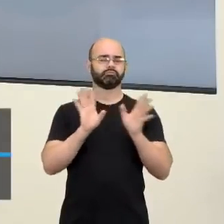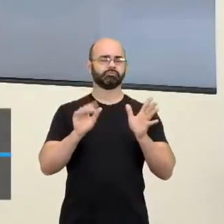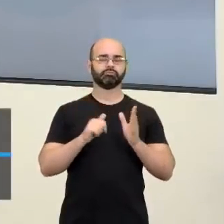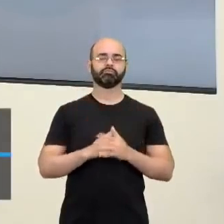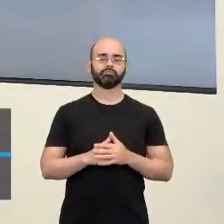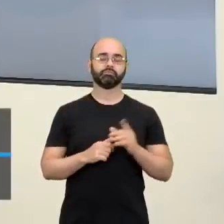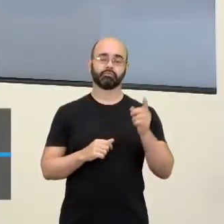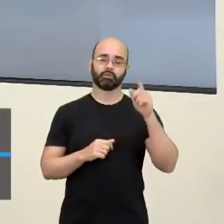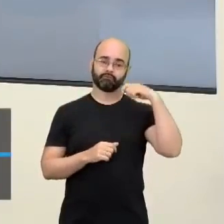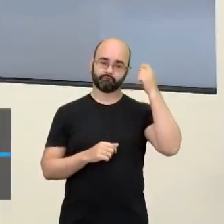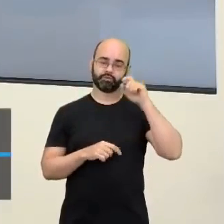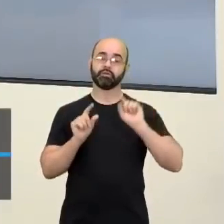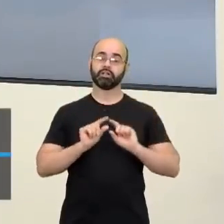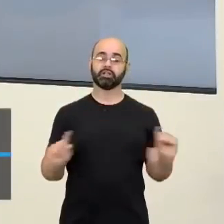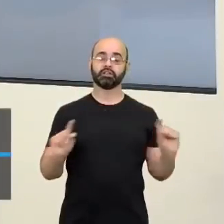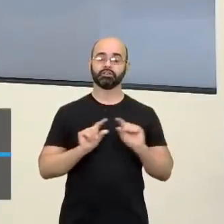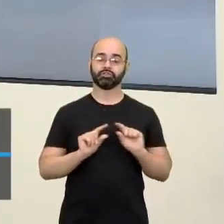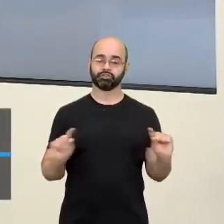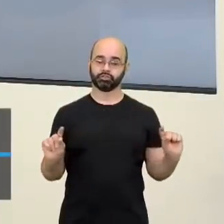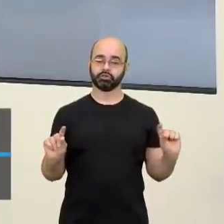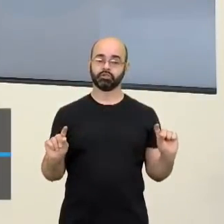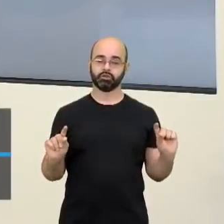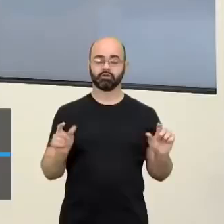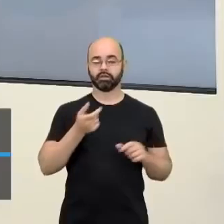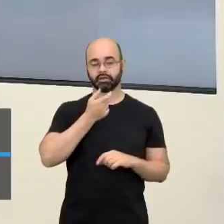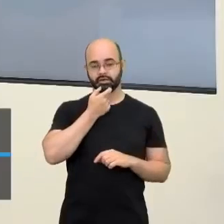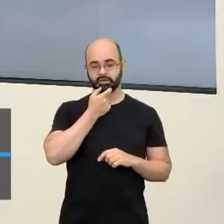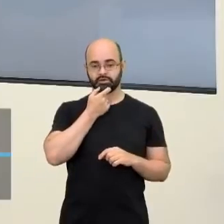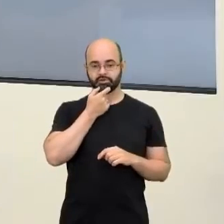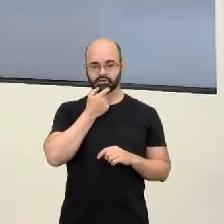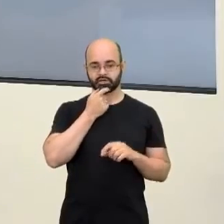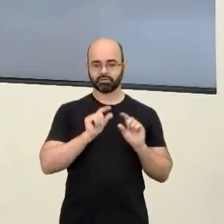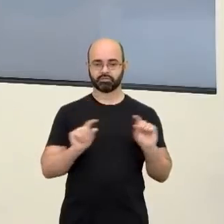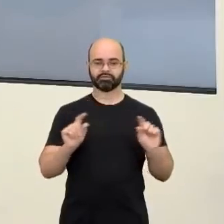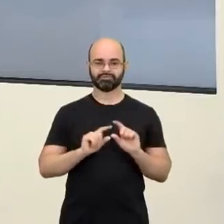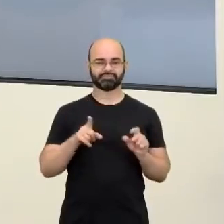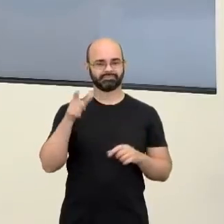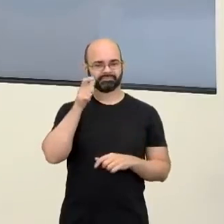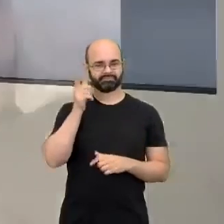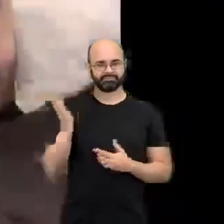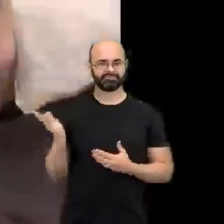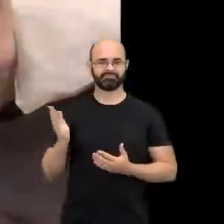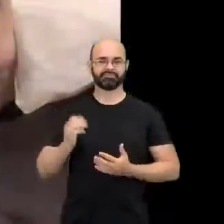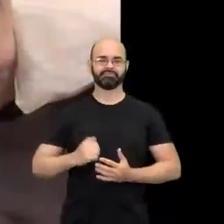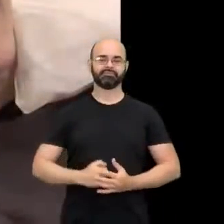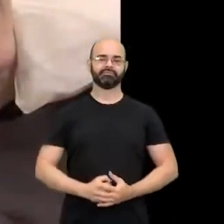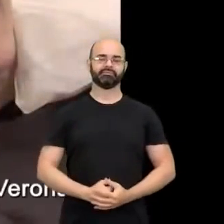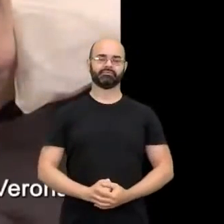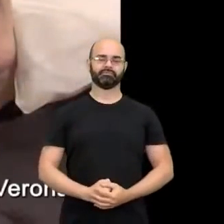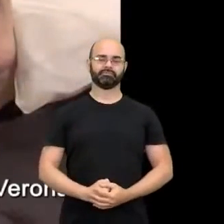melhor, o vídeo está legendado, certo? Então, vamos lá. Let's see the video. Have fun.